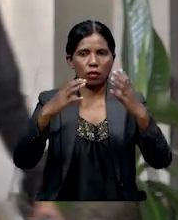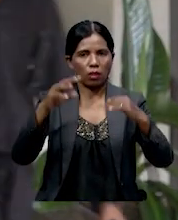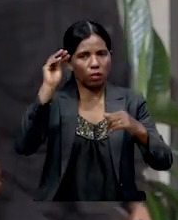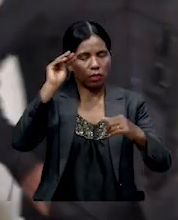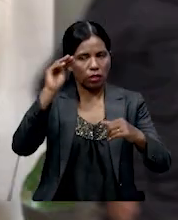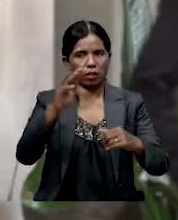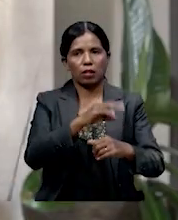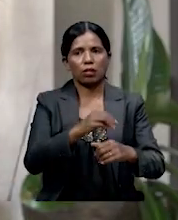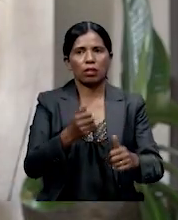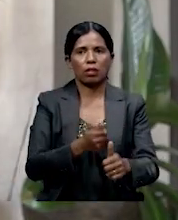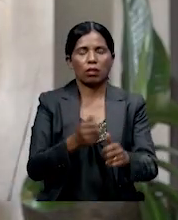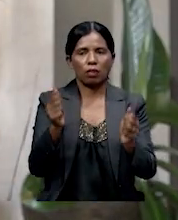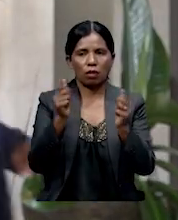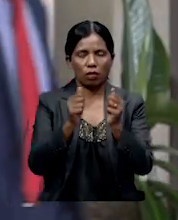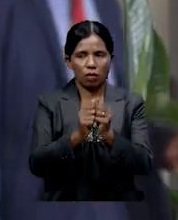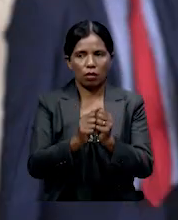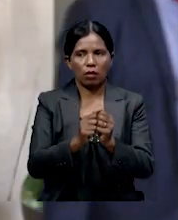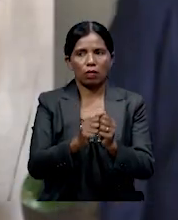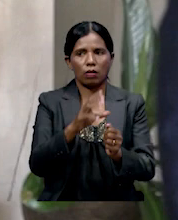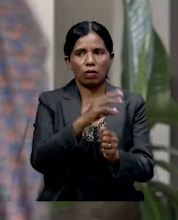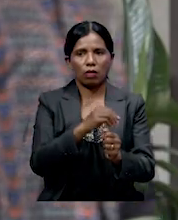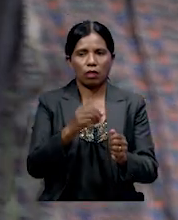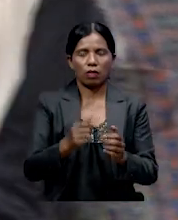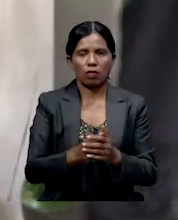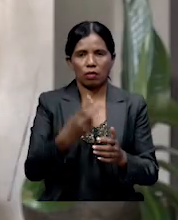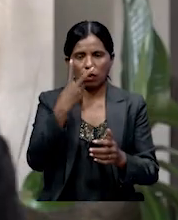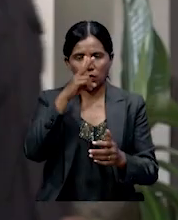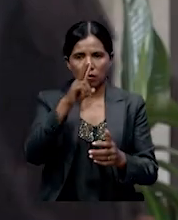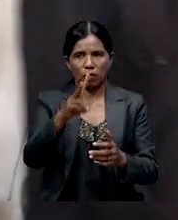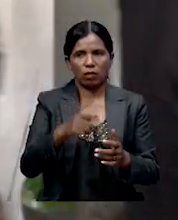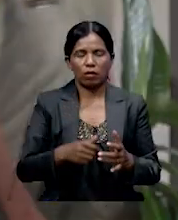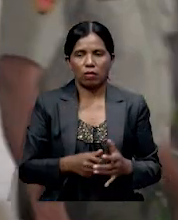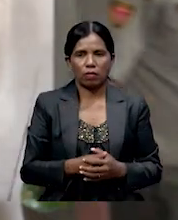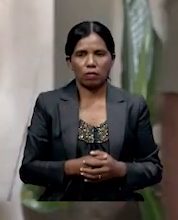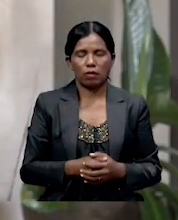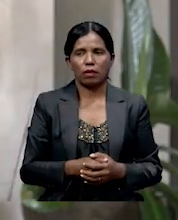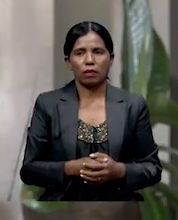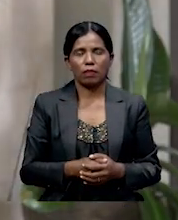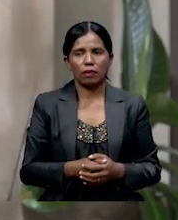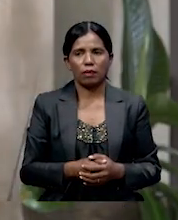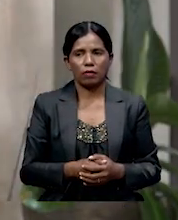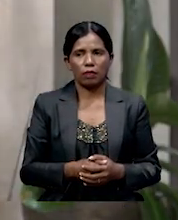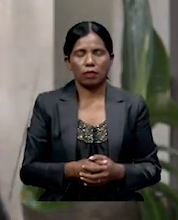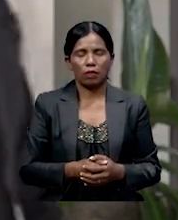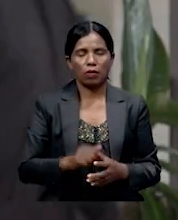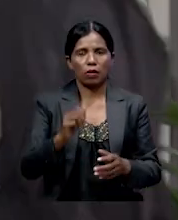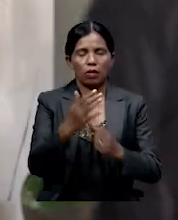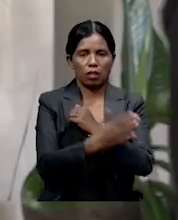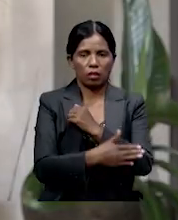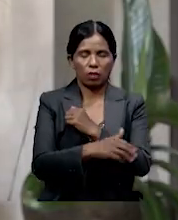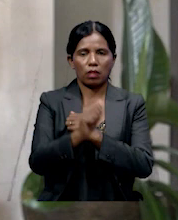acumulamos missão diplomática ba África do Sul ou Angola.